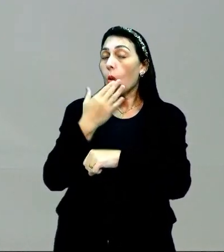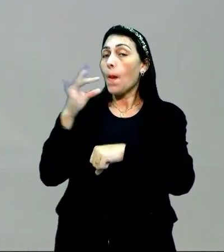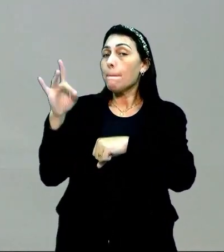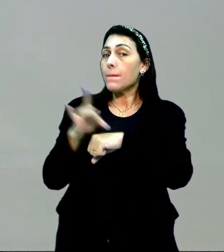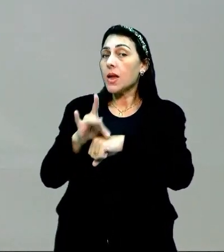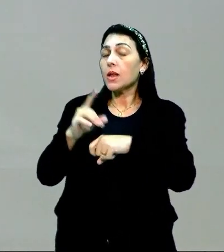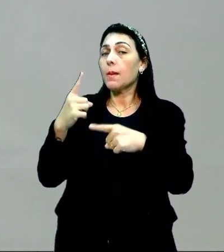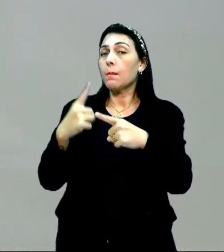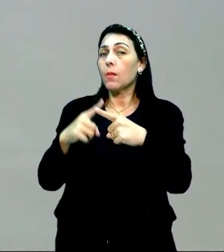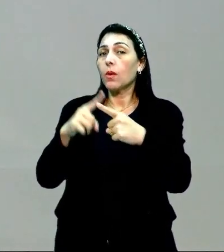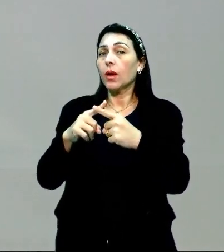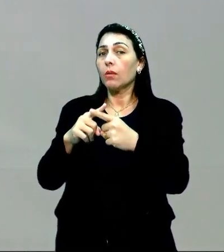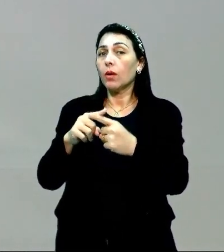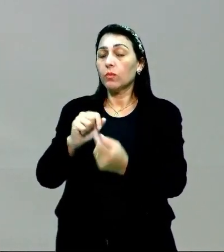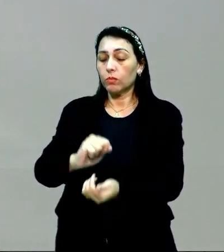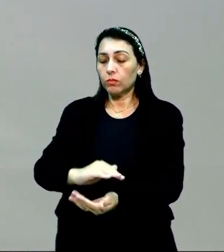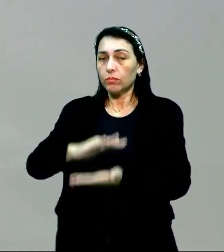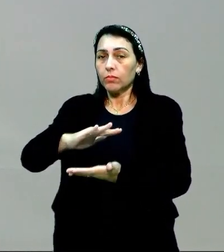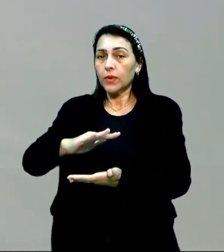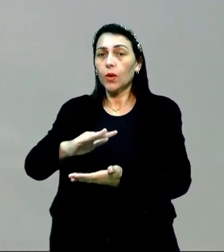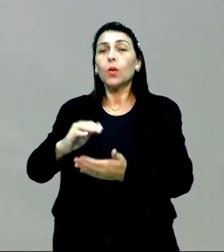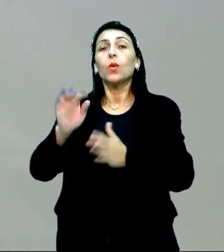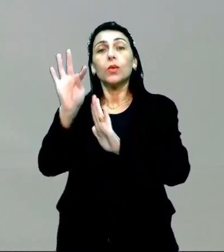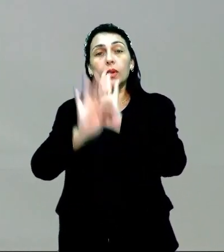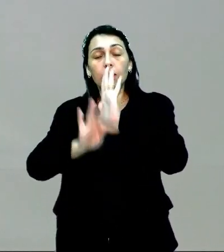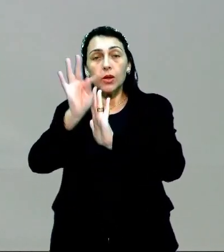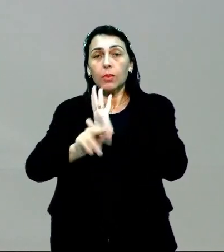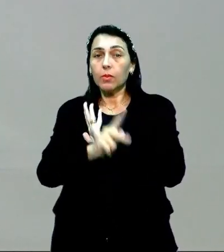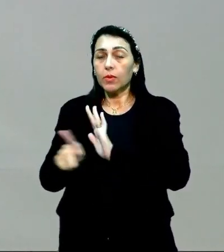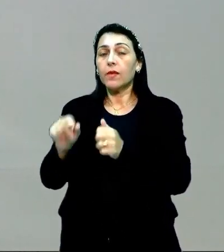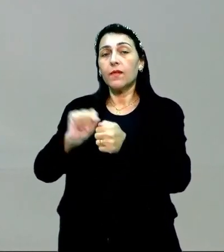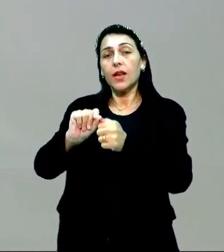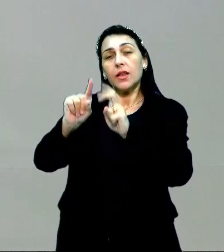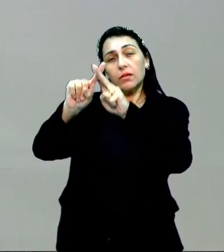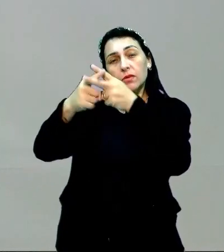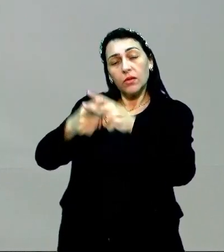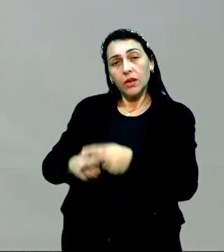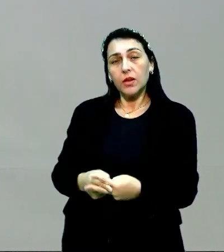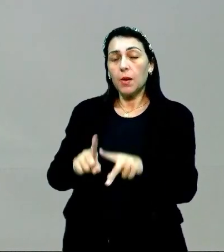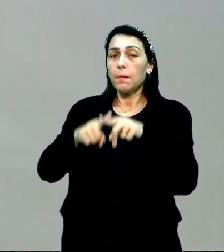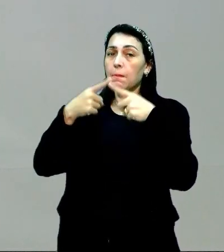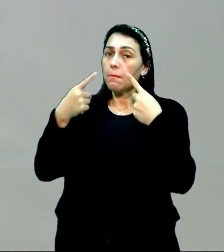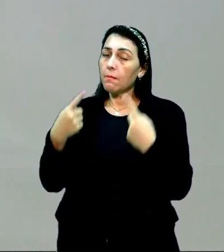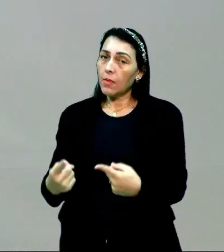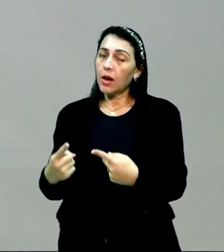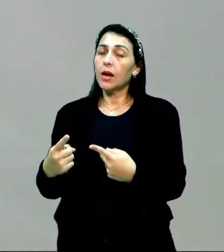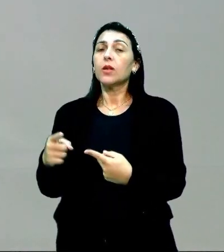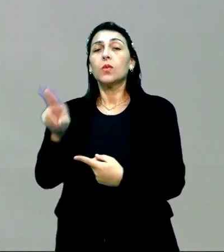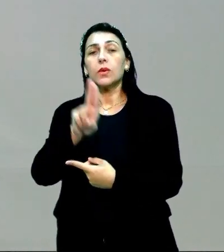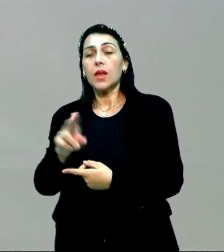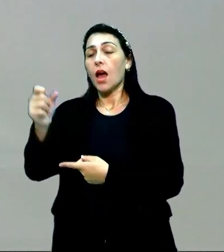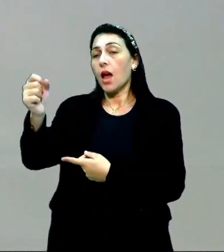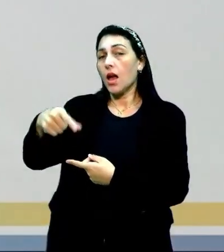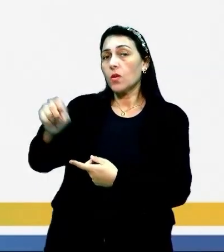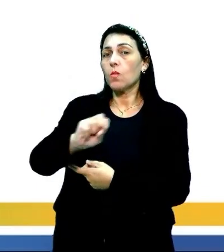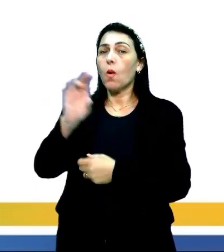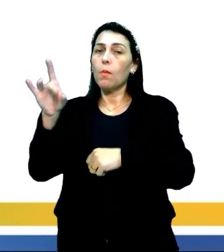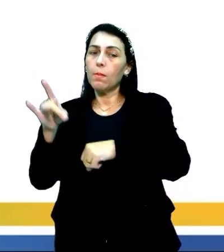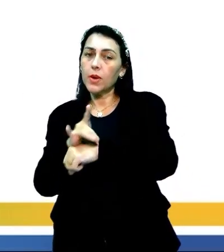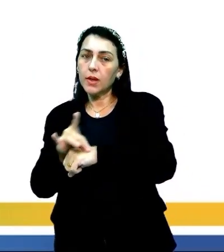eles vão escanear esse texto para os professores fazerem a correção. Mas você pode usar azul ou